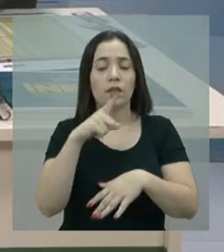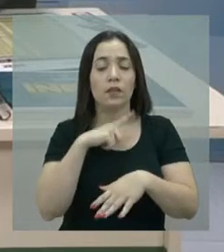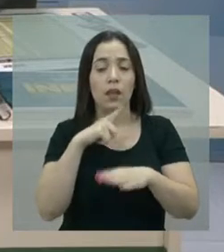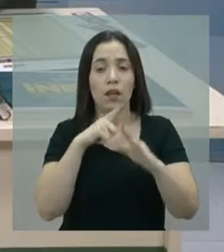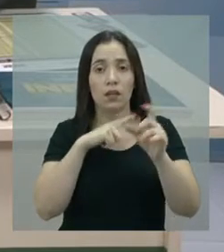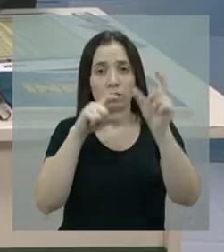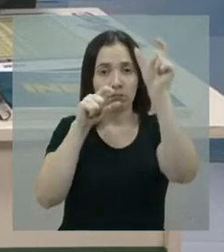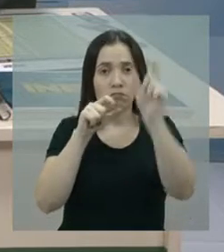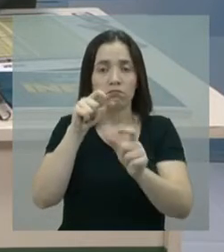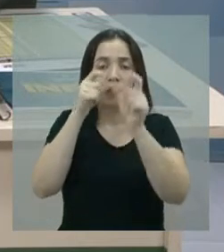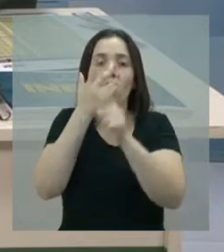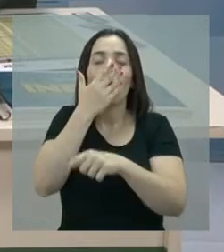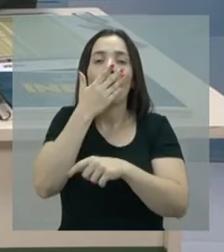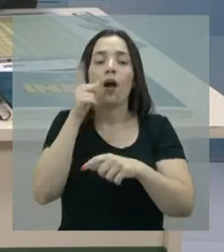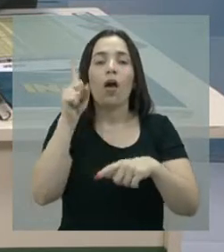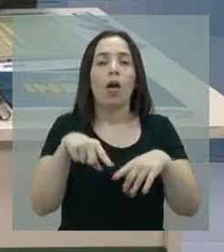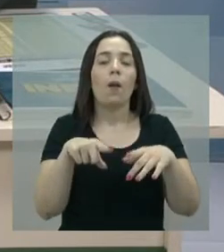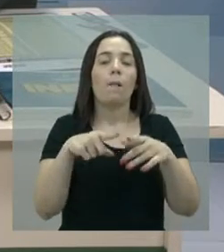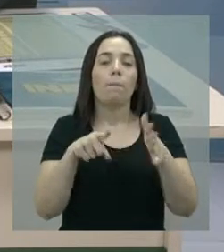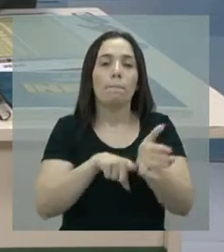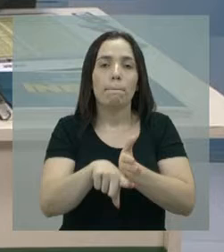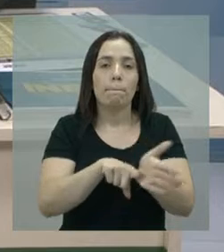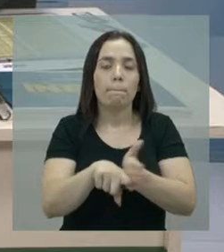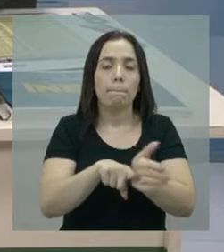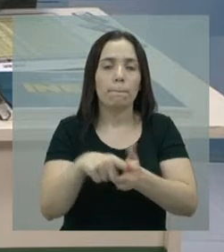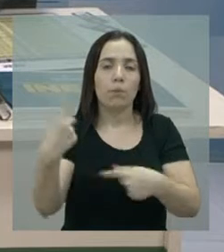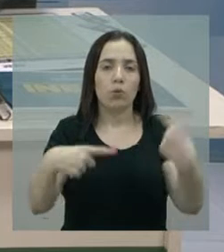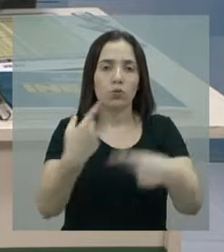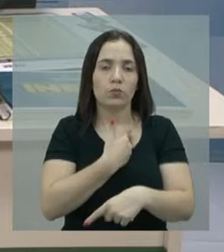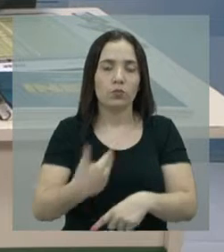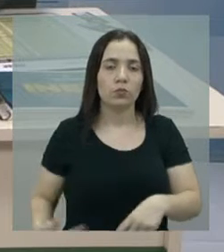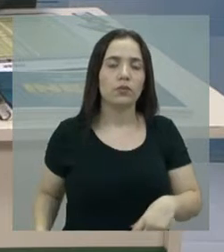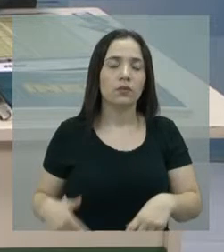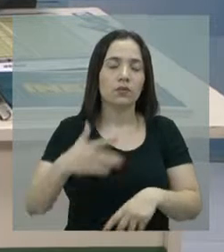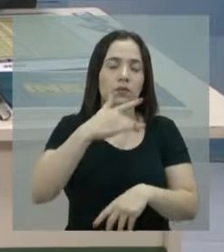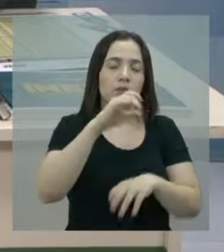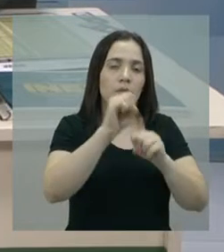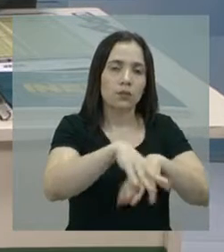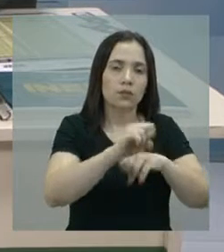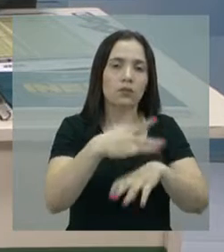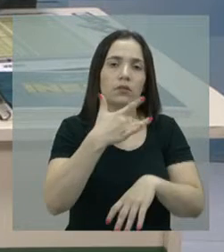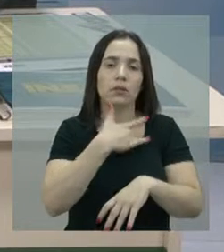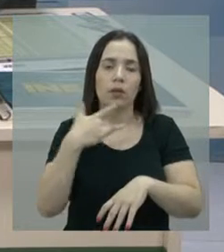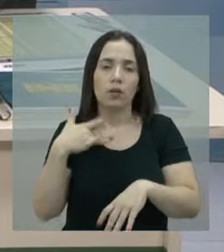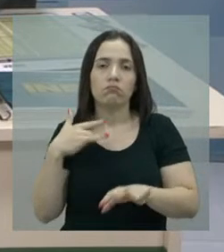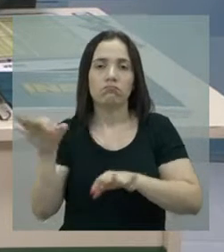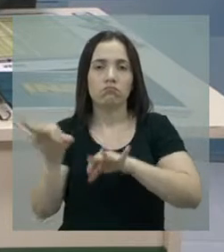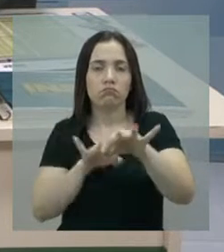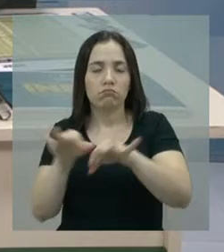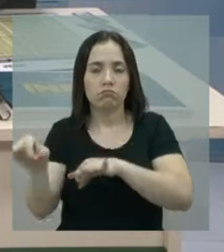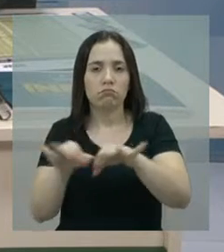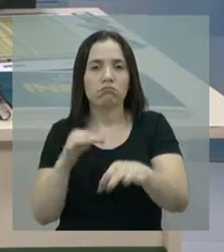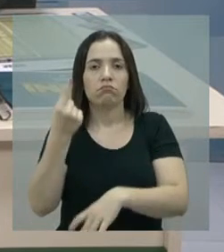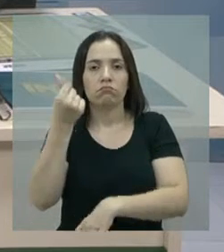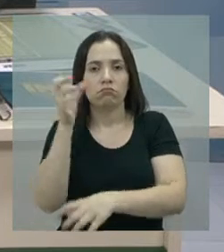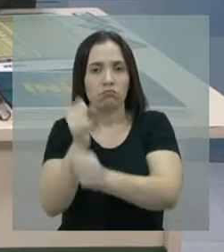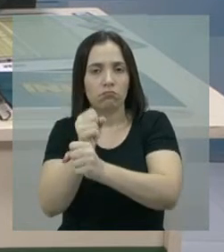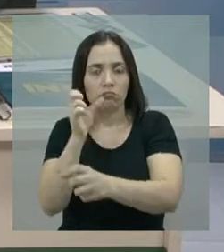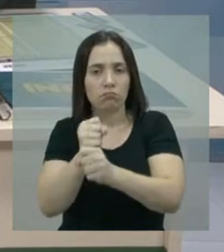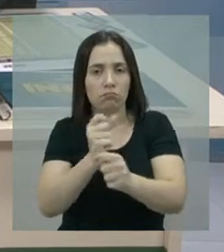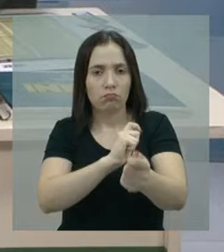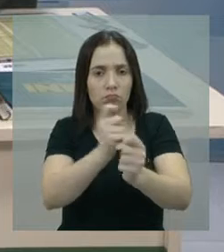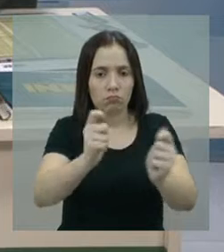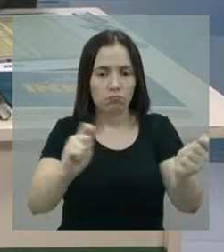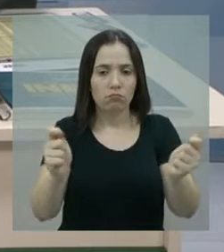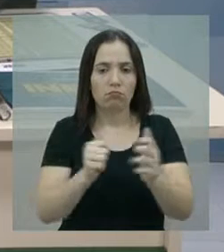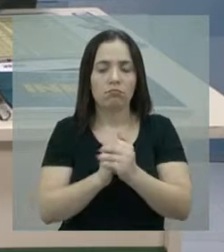analisadas dessas políticas públicas. Certo. Educação, saúde, planejamento, gestão fiscal,